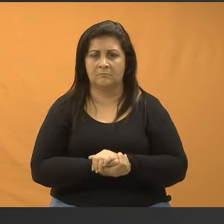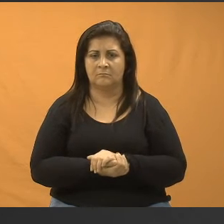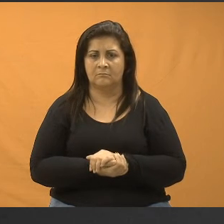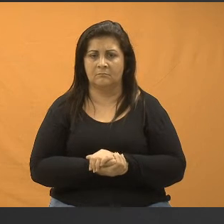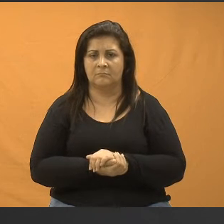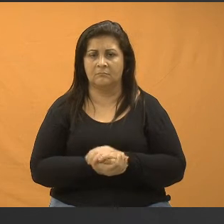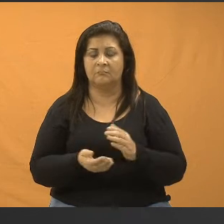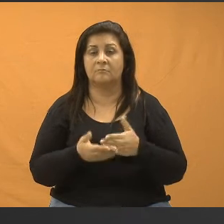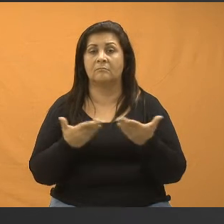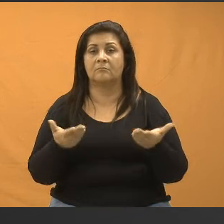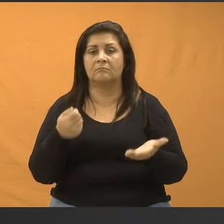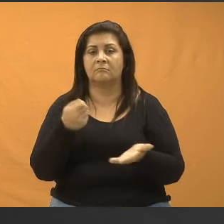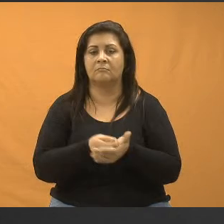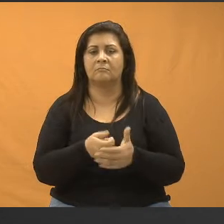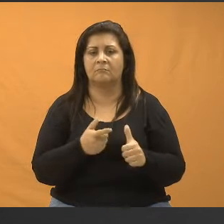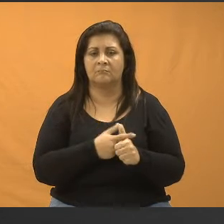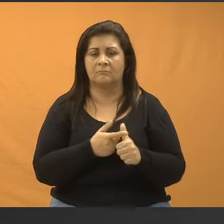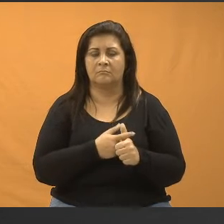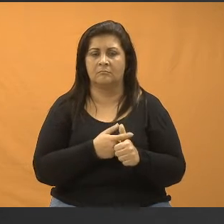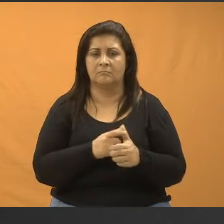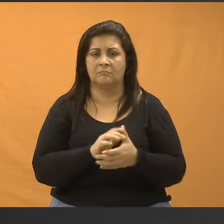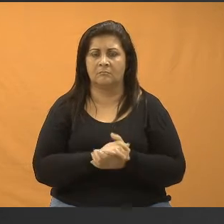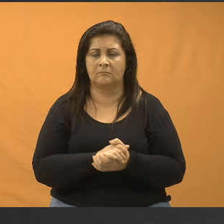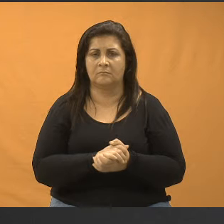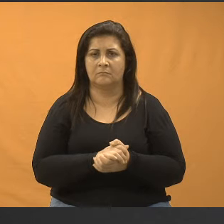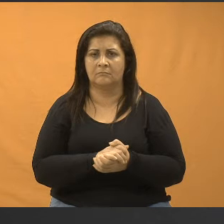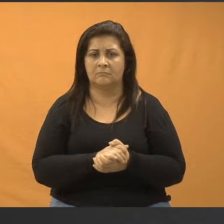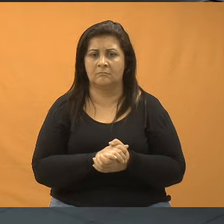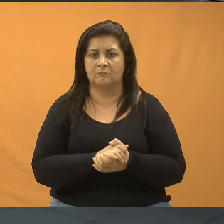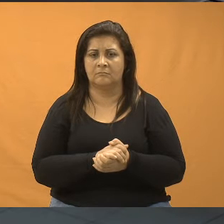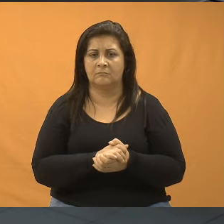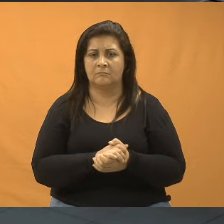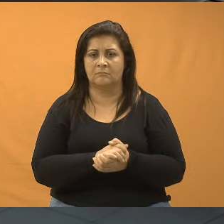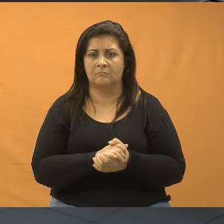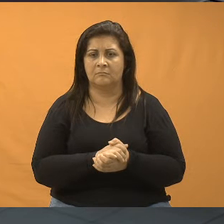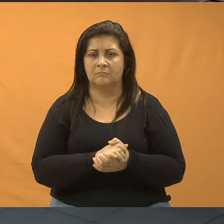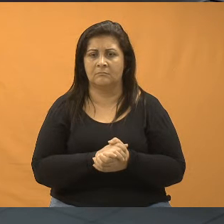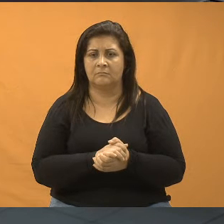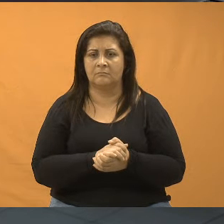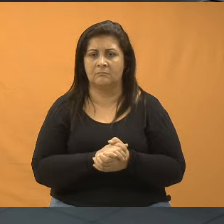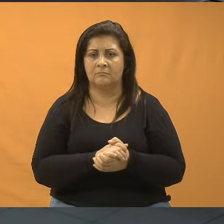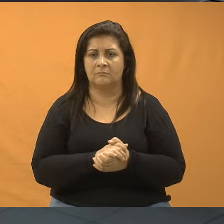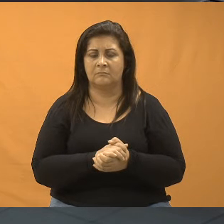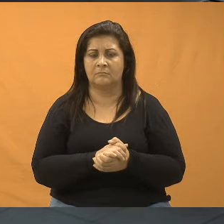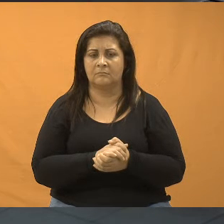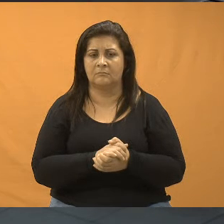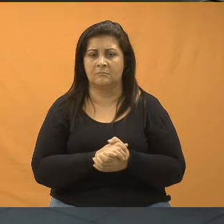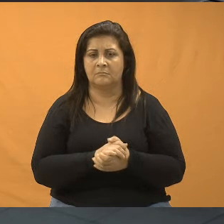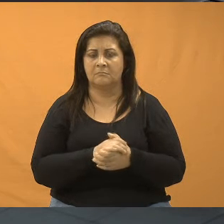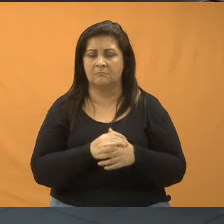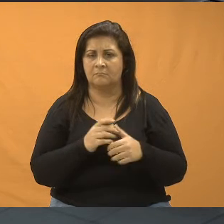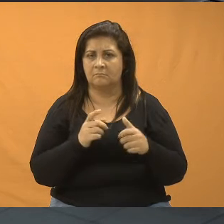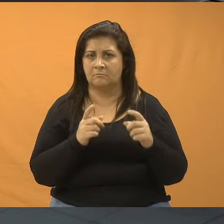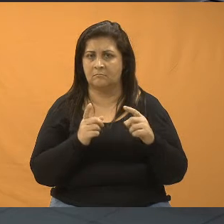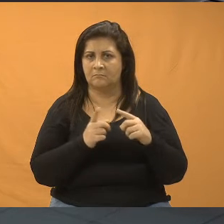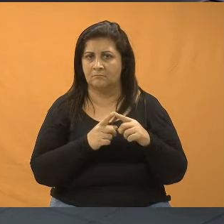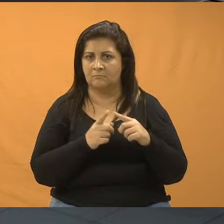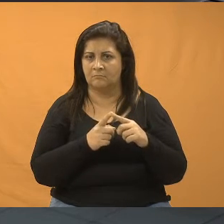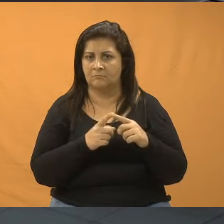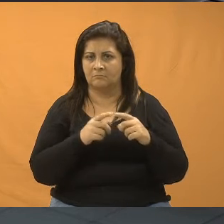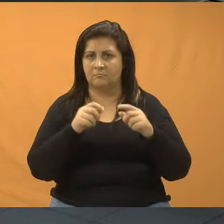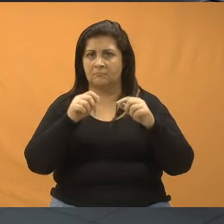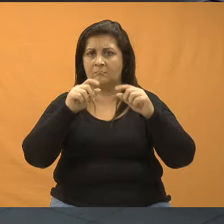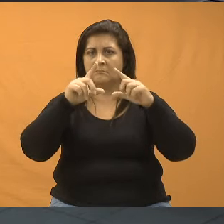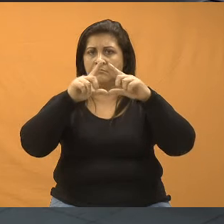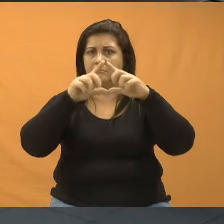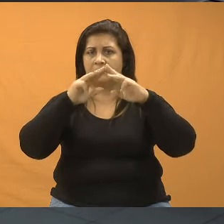E aí, como vai pagar essa dívida? Alessandro, primeiro, assim, você citou o nome da Anhembi Morumbi, está aí o representante. A Anhembi Morumbi não irá fazer